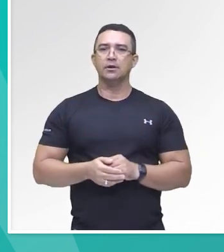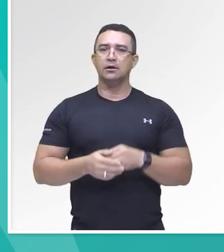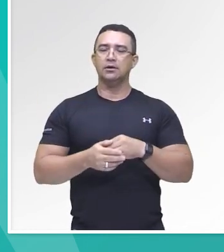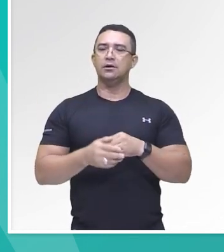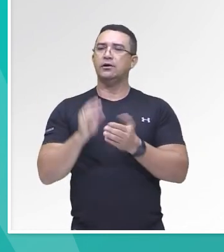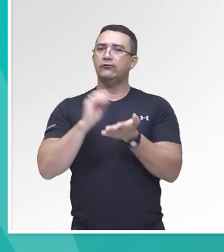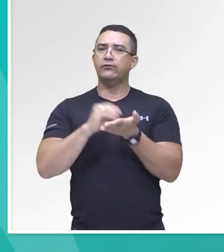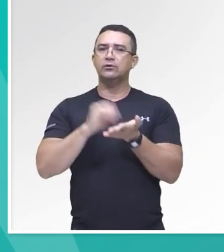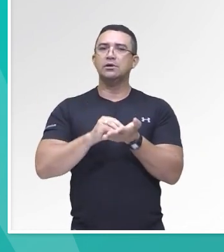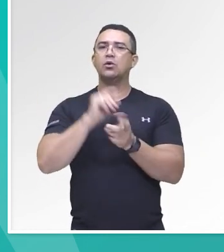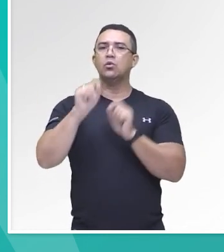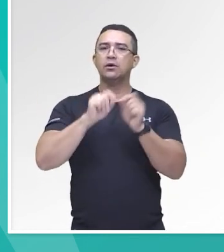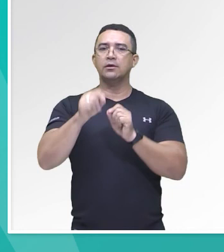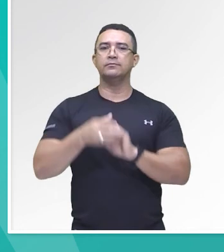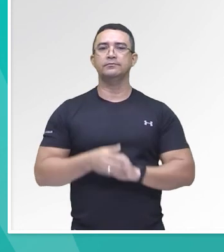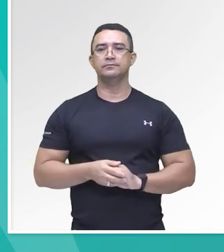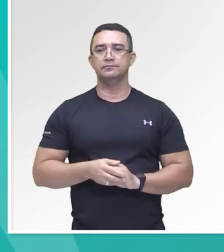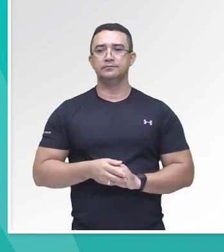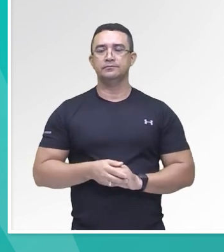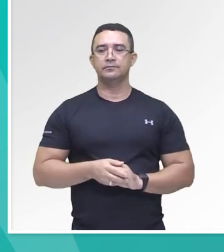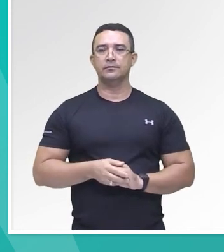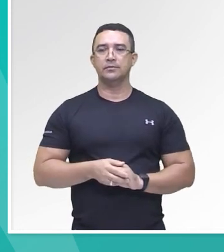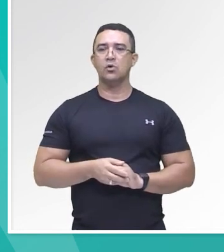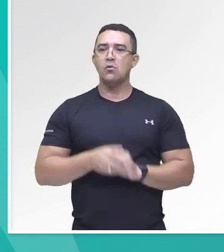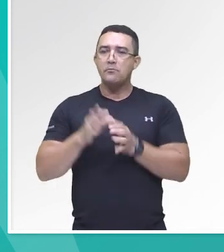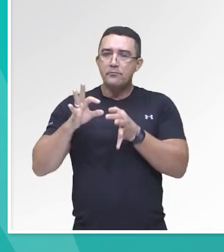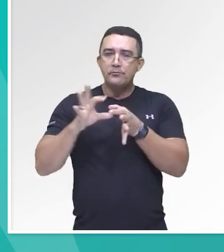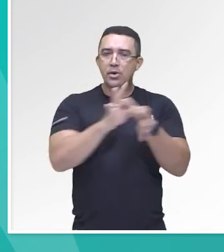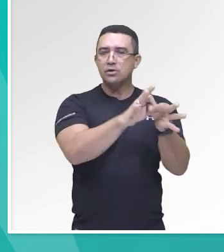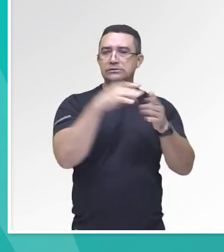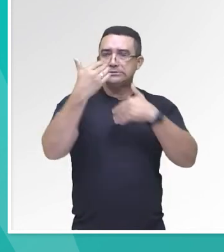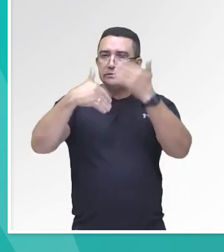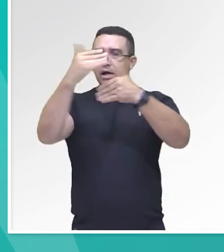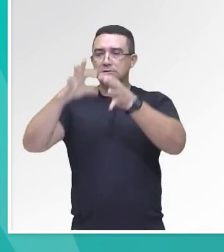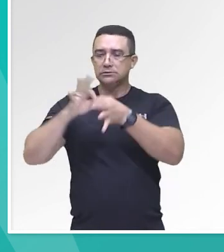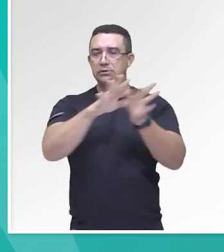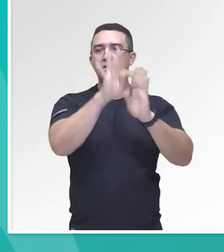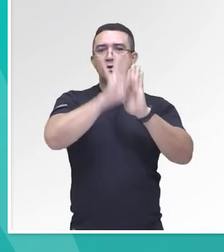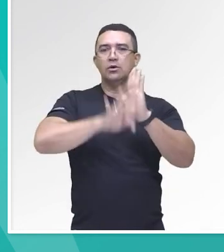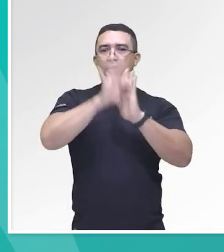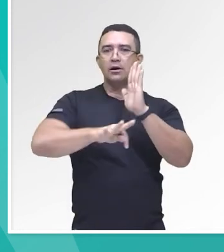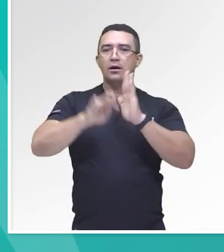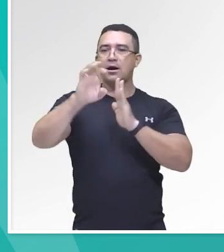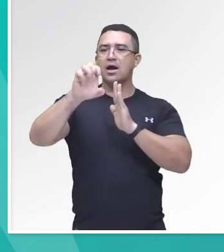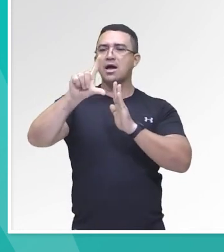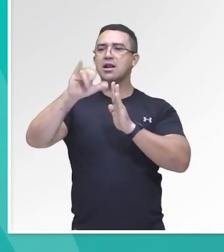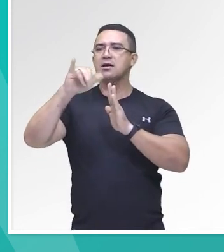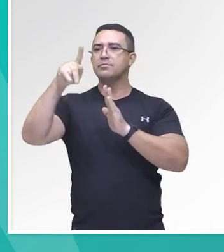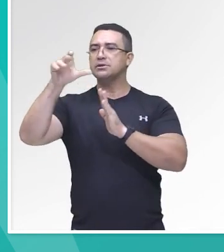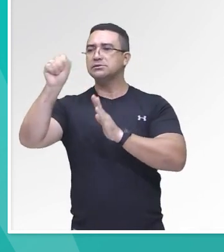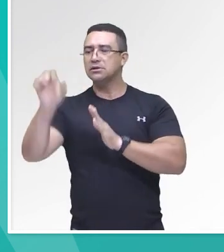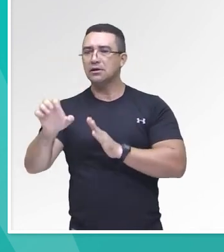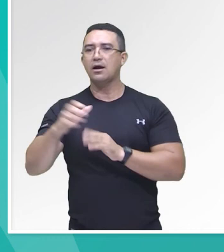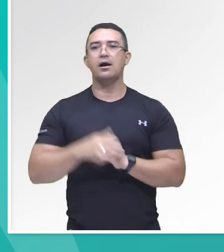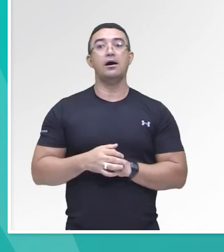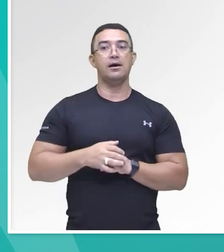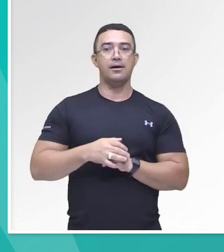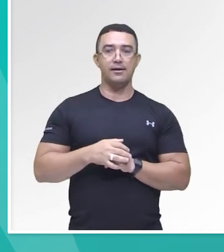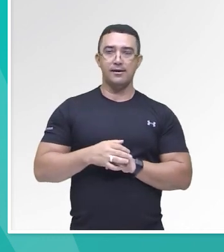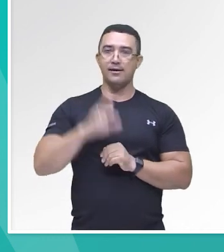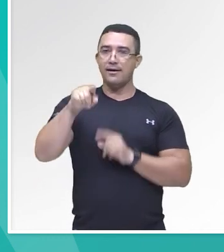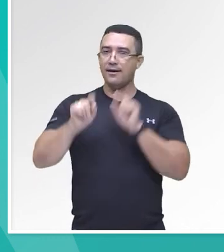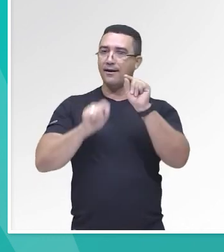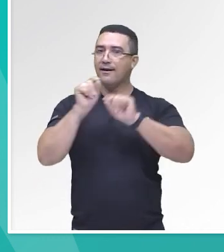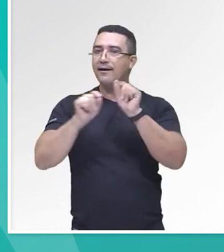coesão textual. Aqui, o número 4, né, é por elipse. O que é a elipse? A elipse, basicamente,